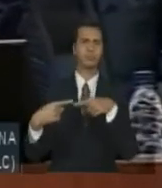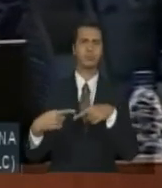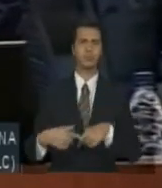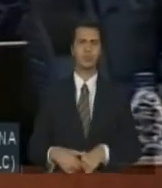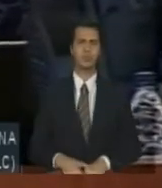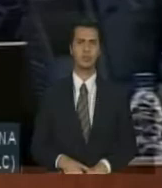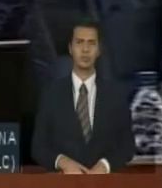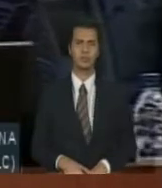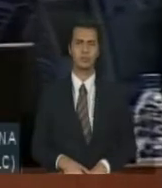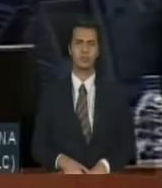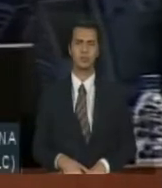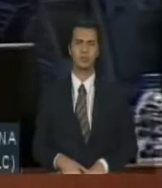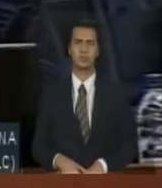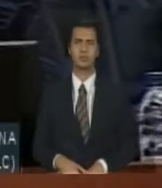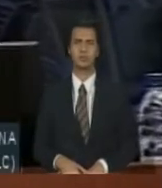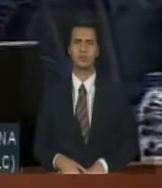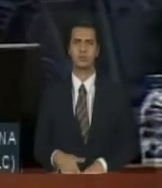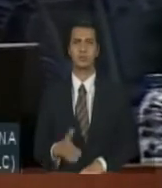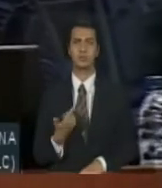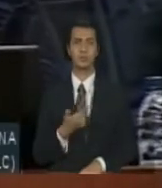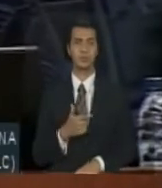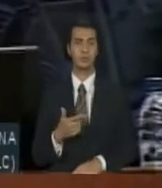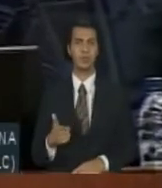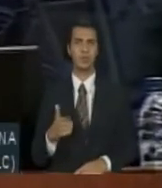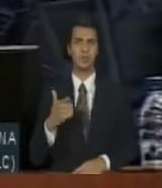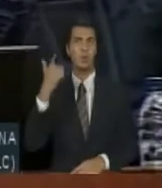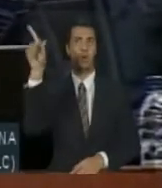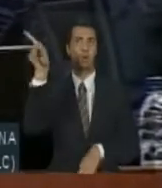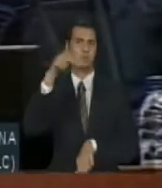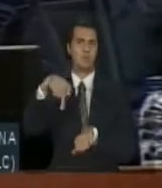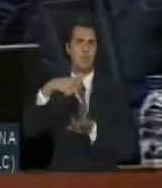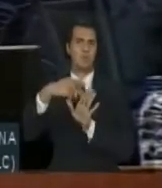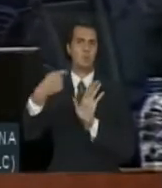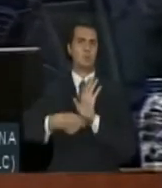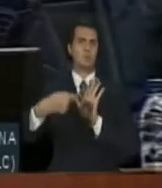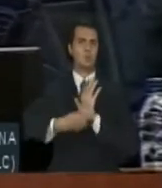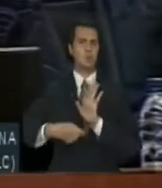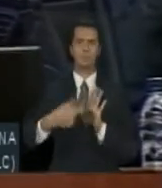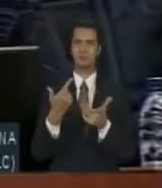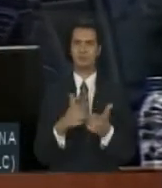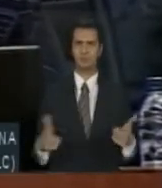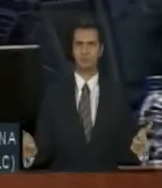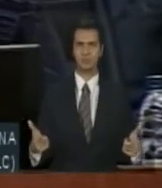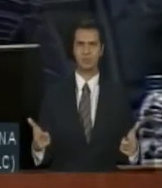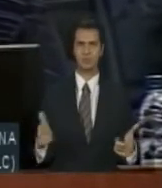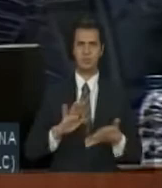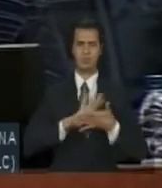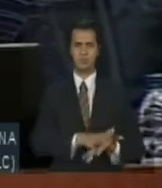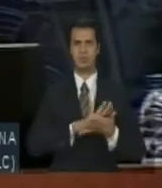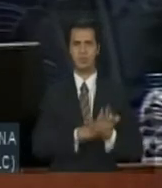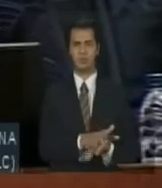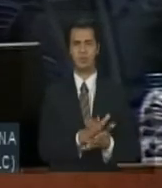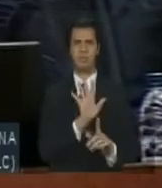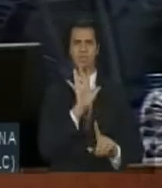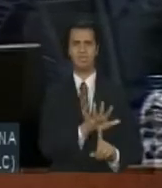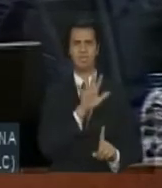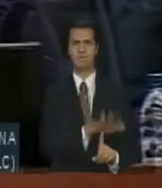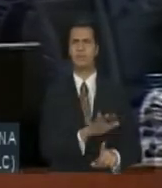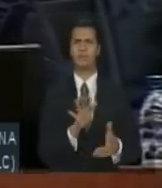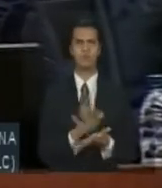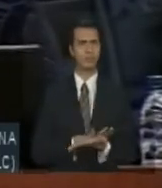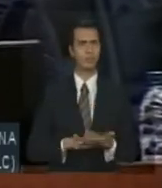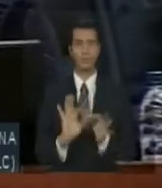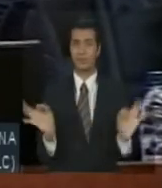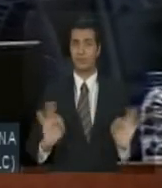deixa tentar por soluções impositivas de um país sobre o outro. Aprendemos